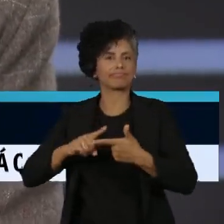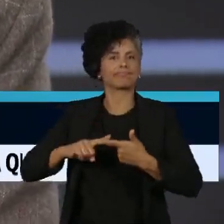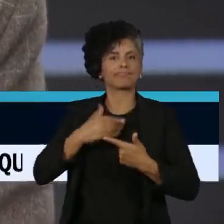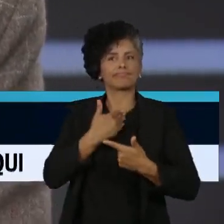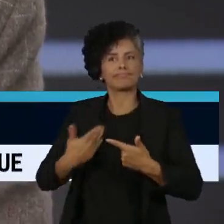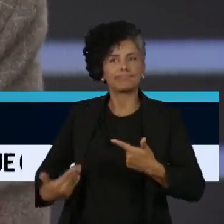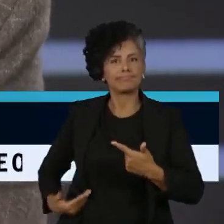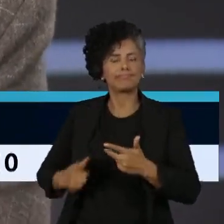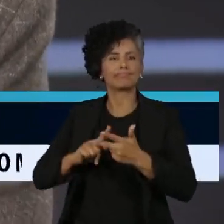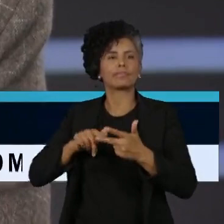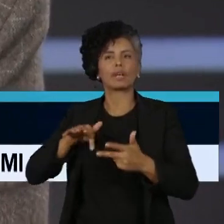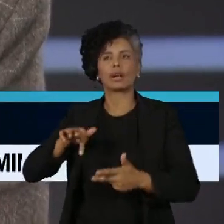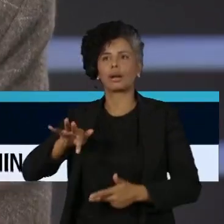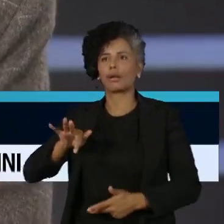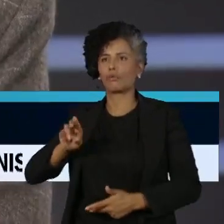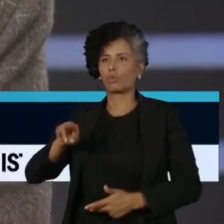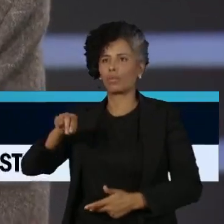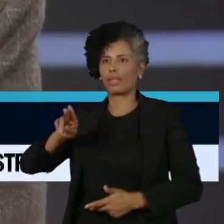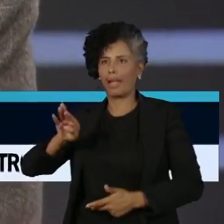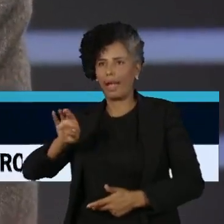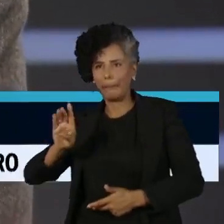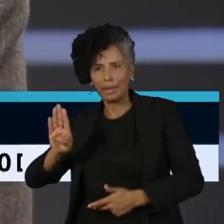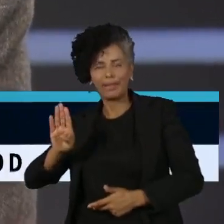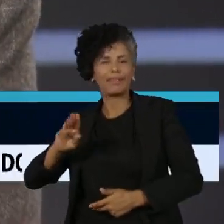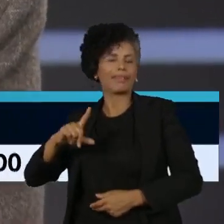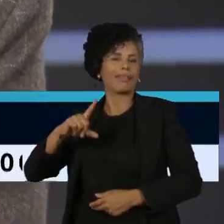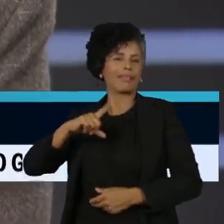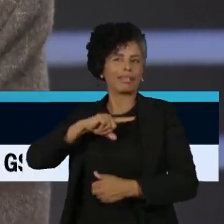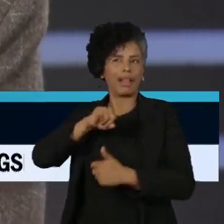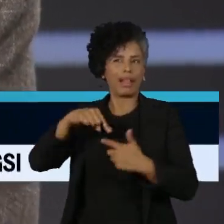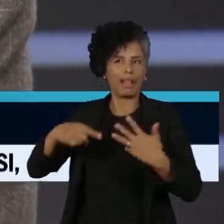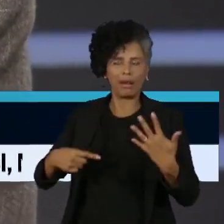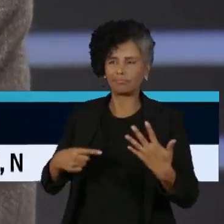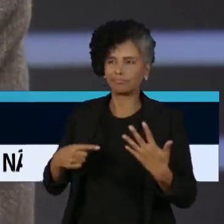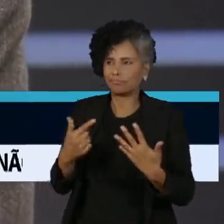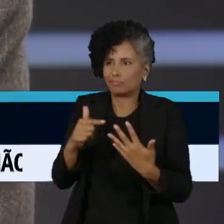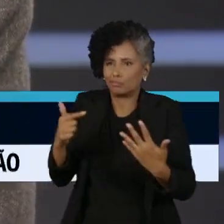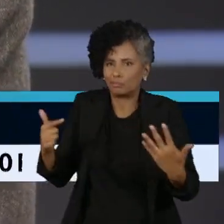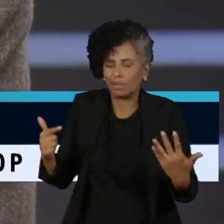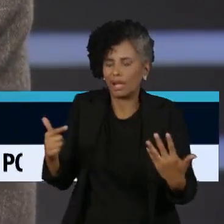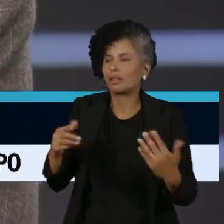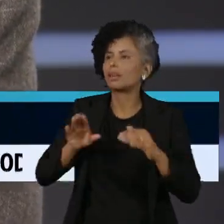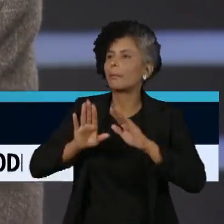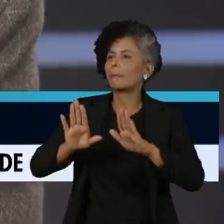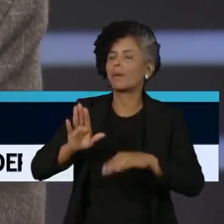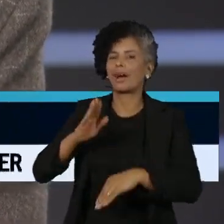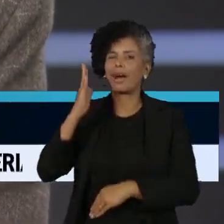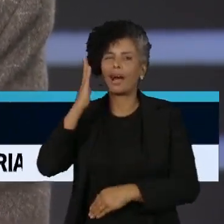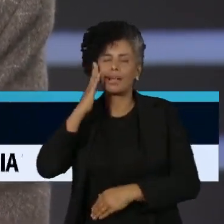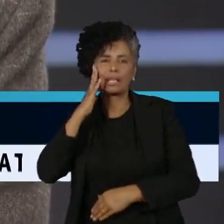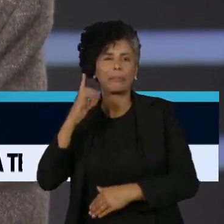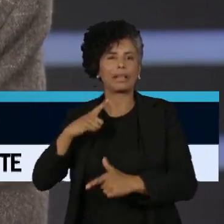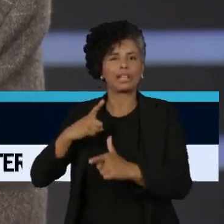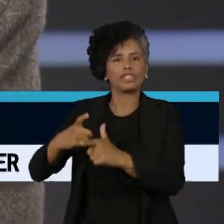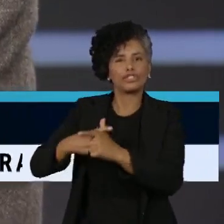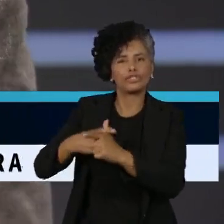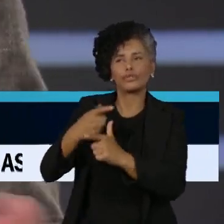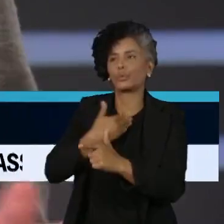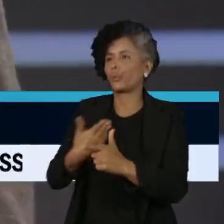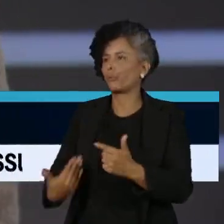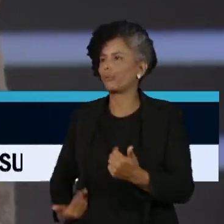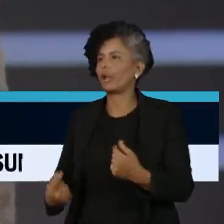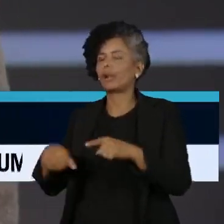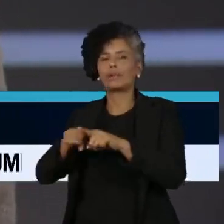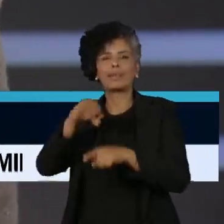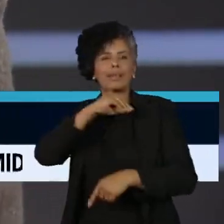gastos, Fundeb nunca teve, isso basicamente manteve. Tem uma história lá com precatórios que está mal contada, tem a questão do piso da